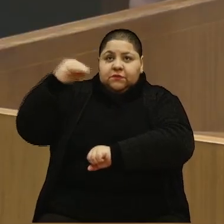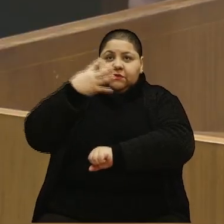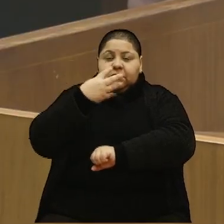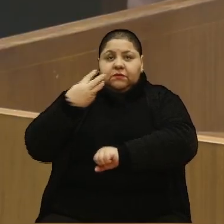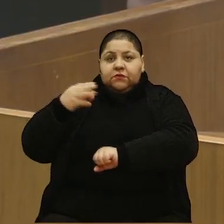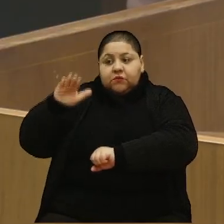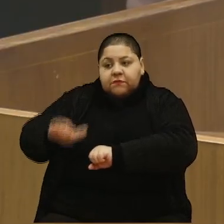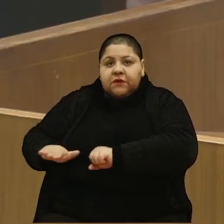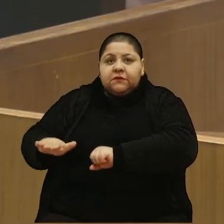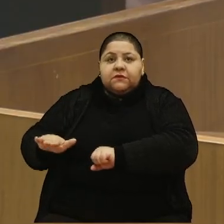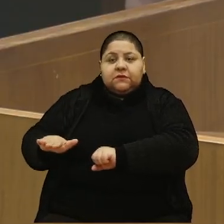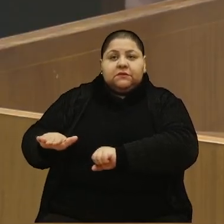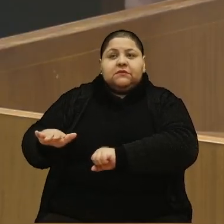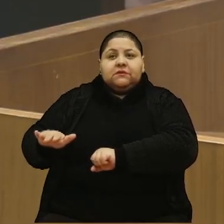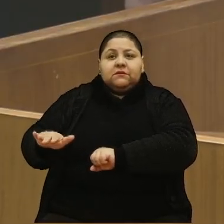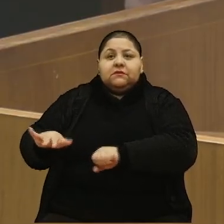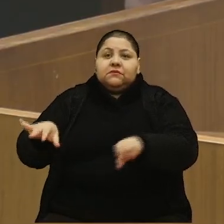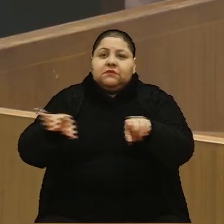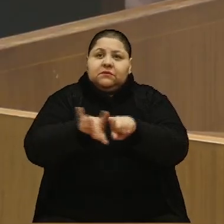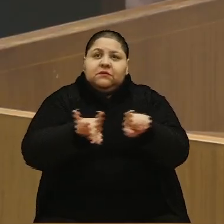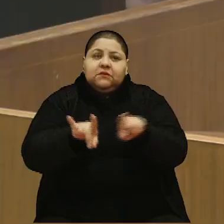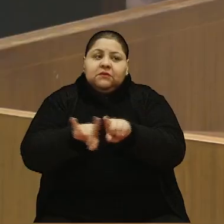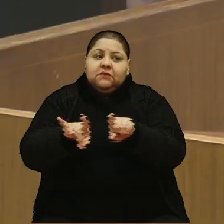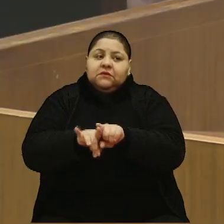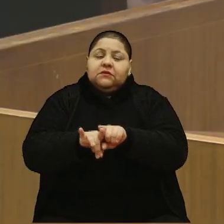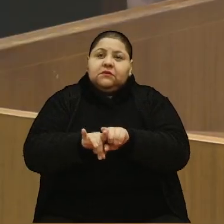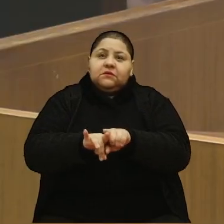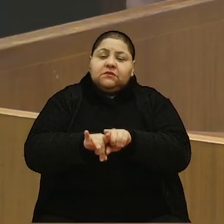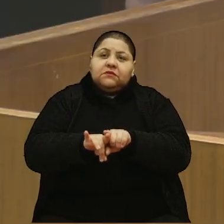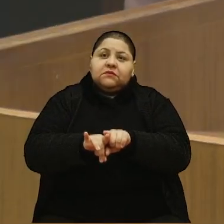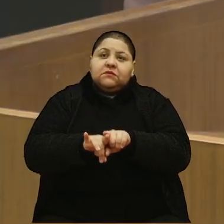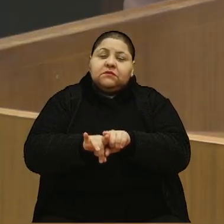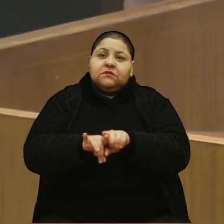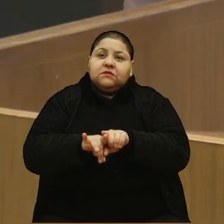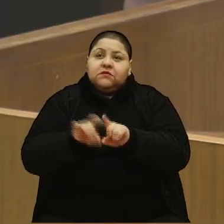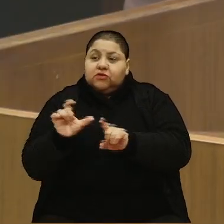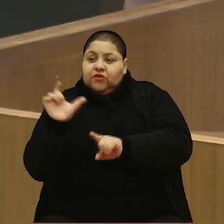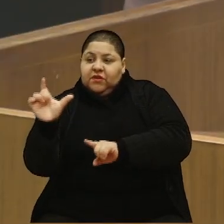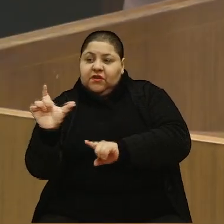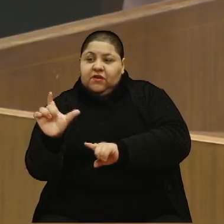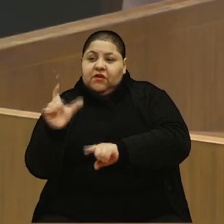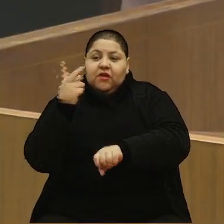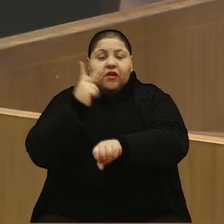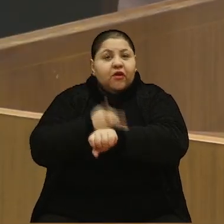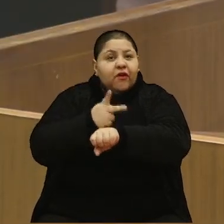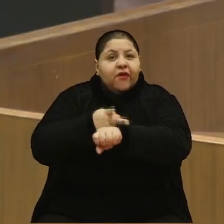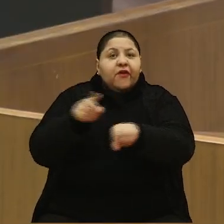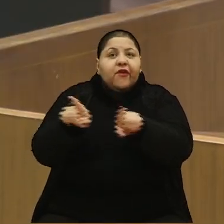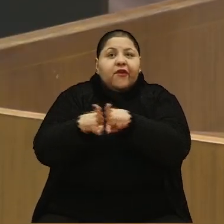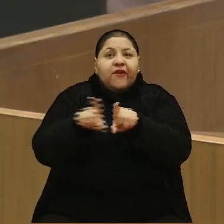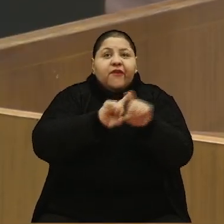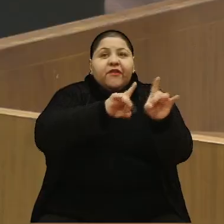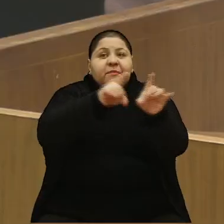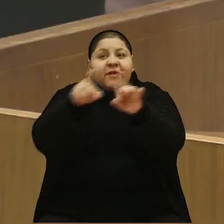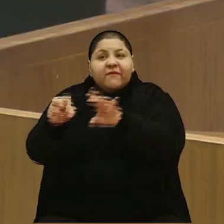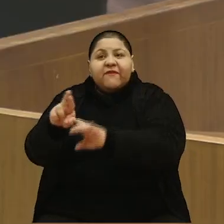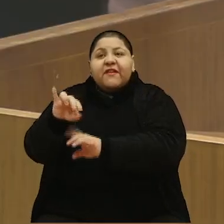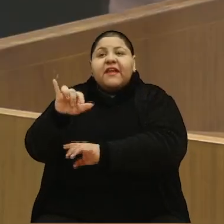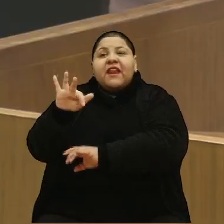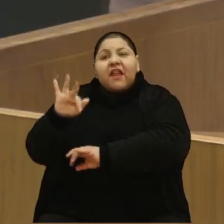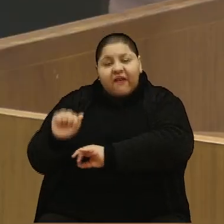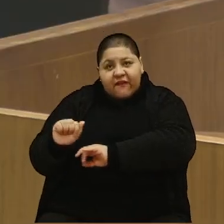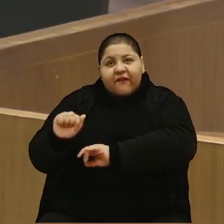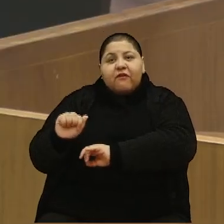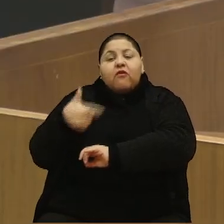43,00 infantil. E também, além do ingresso do almoço, nós também estamos vendendo rifão.